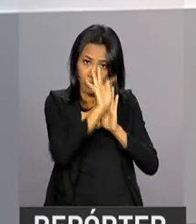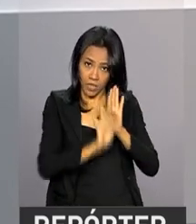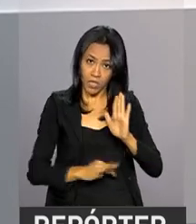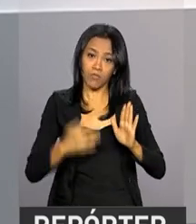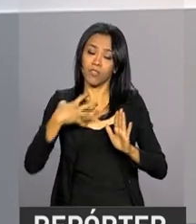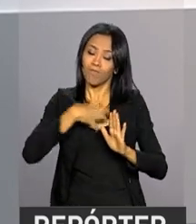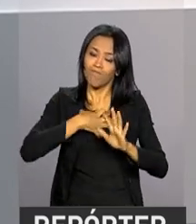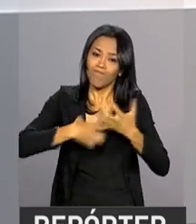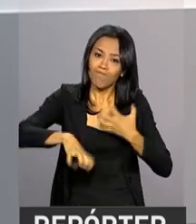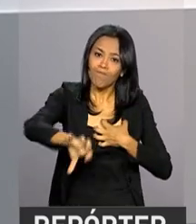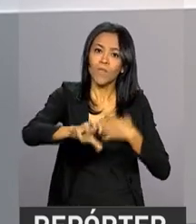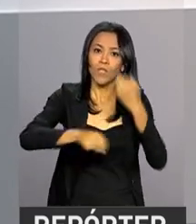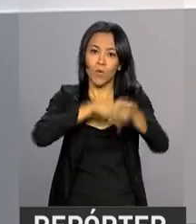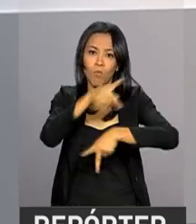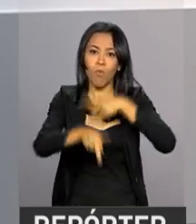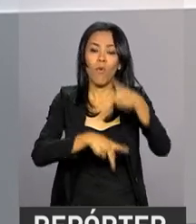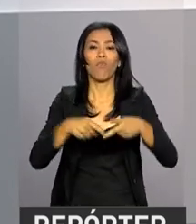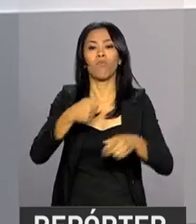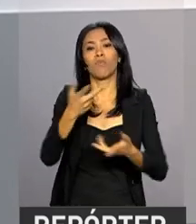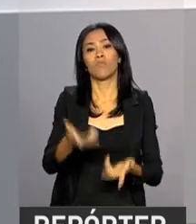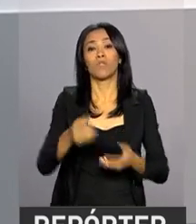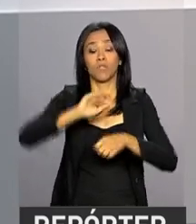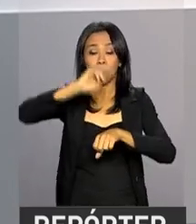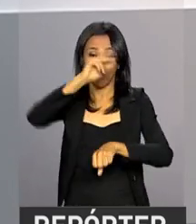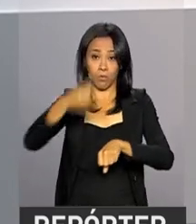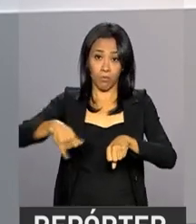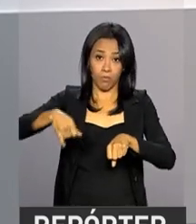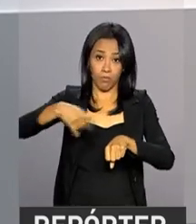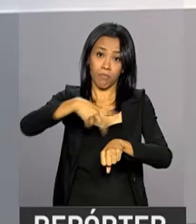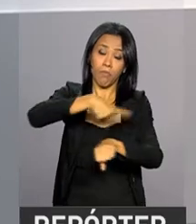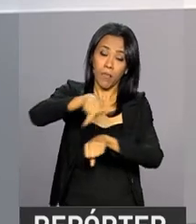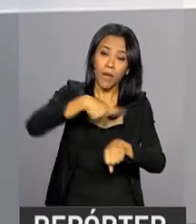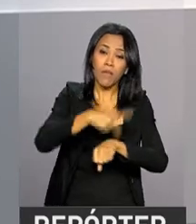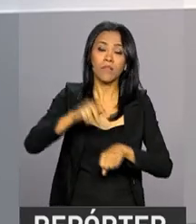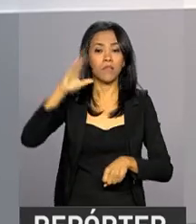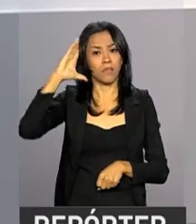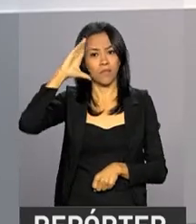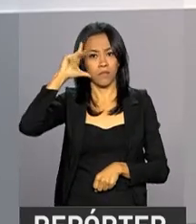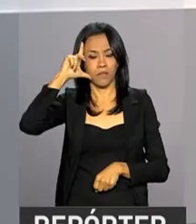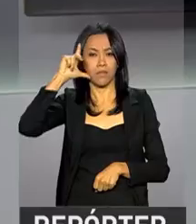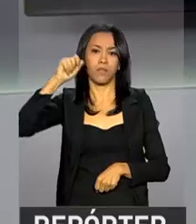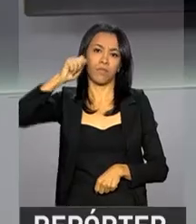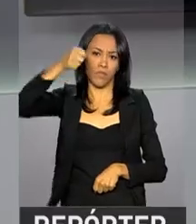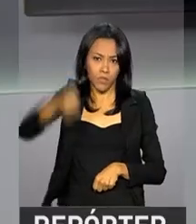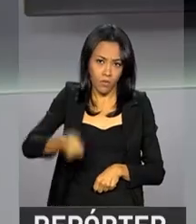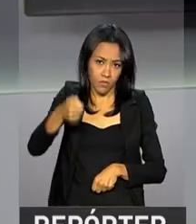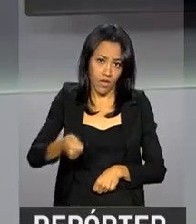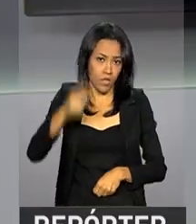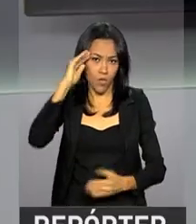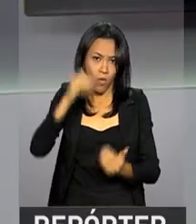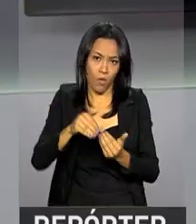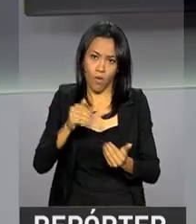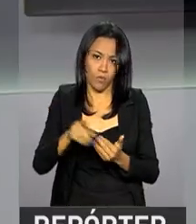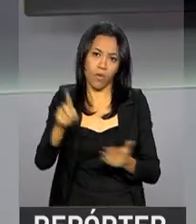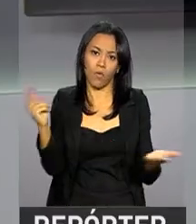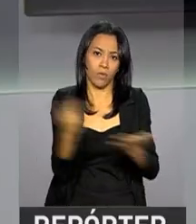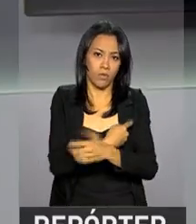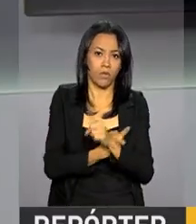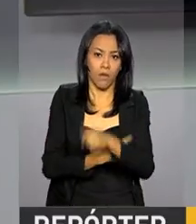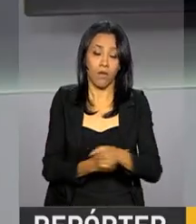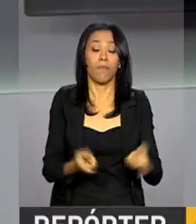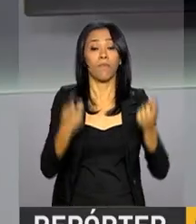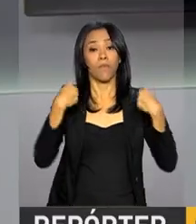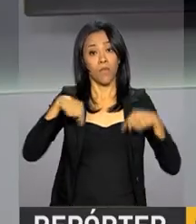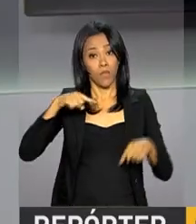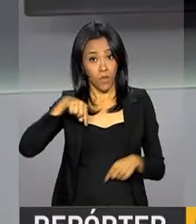povo eo governo da somália e repúdio ao terrorismo qualquer que seja a motivação nós ficamos por aqui você pode